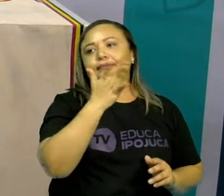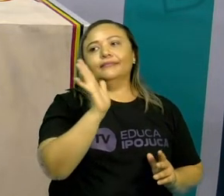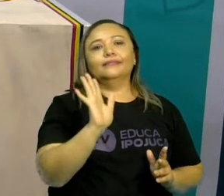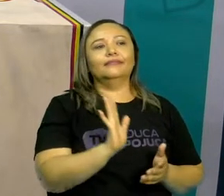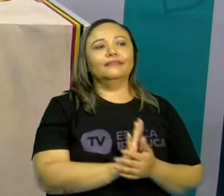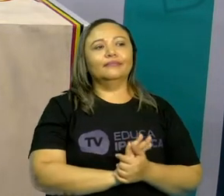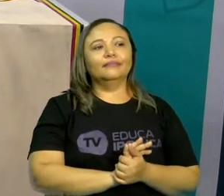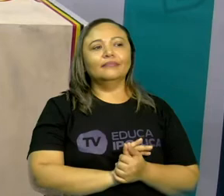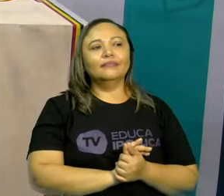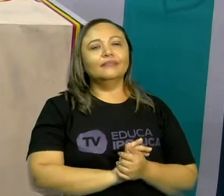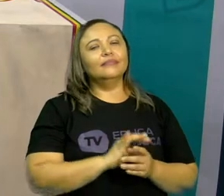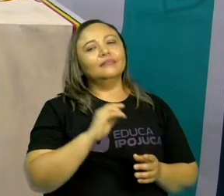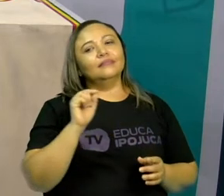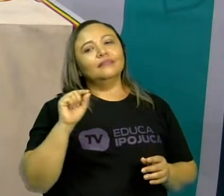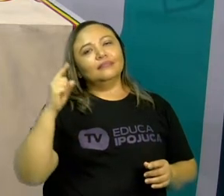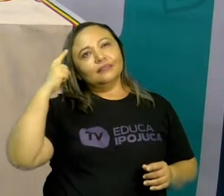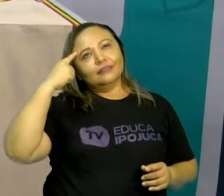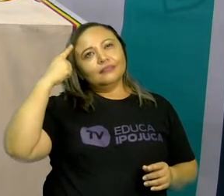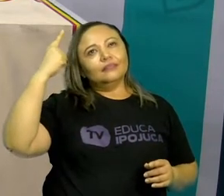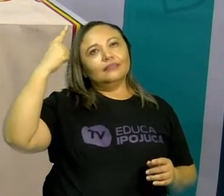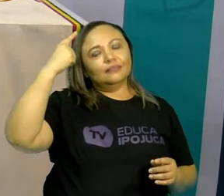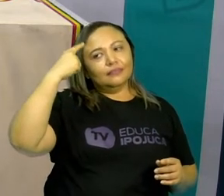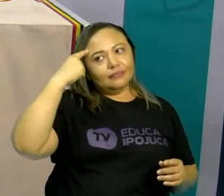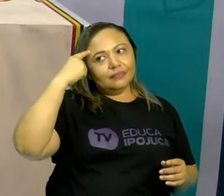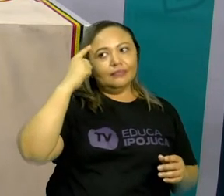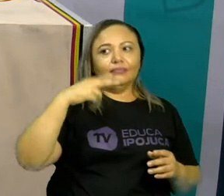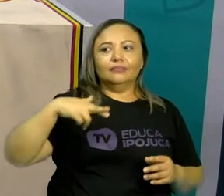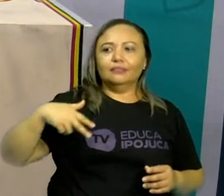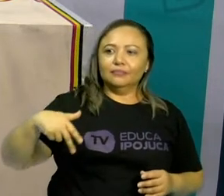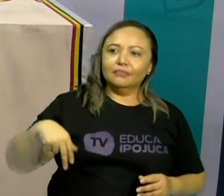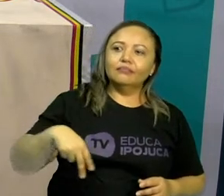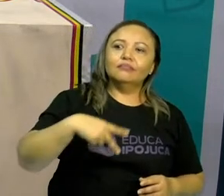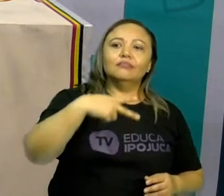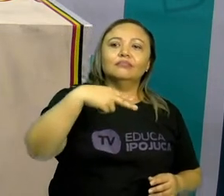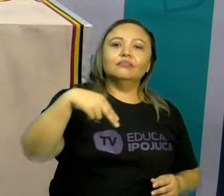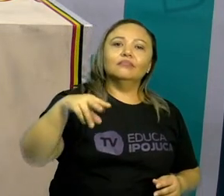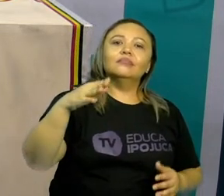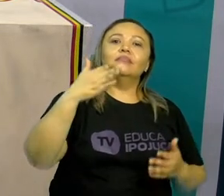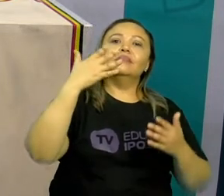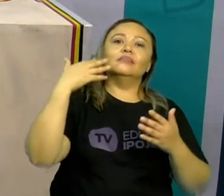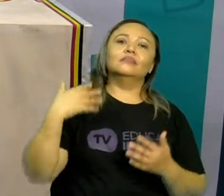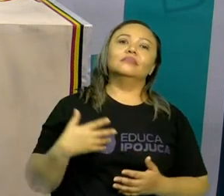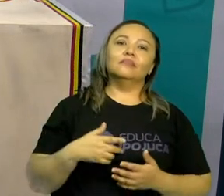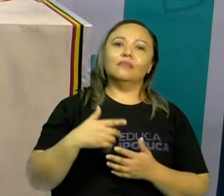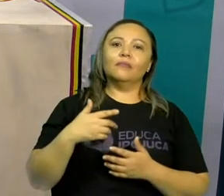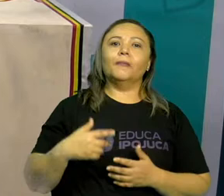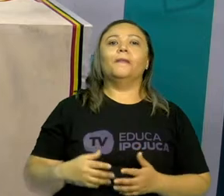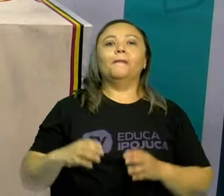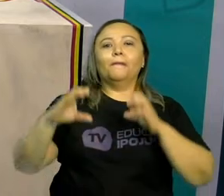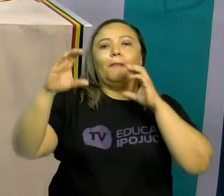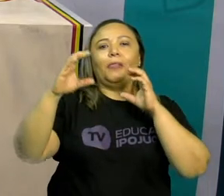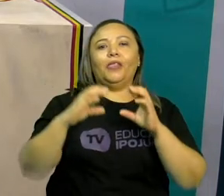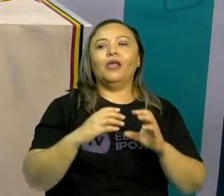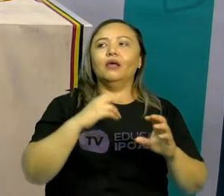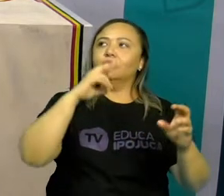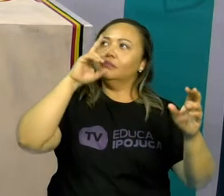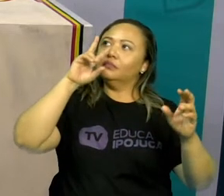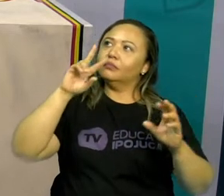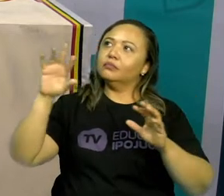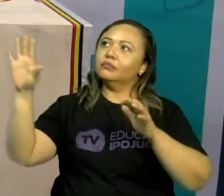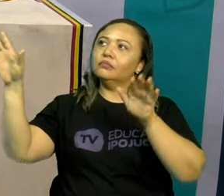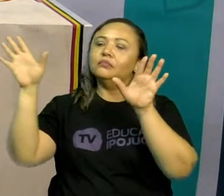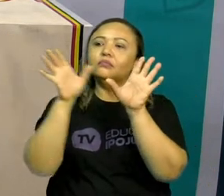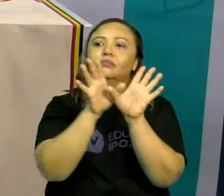aí o Ratinho ficou pensando em caminhando e cantando e olhando para os